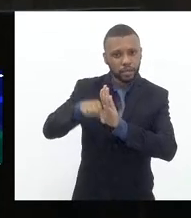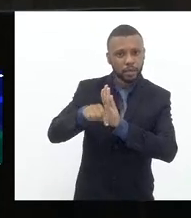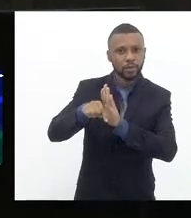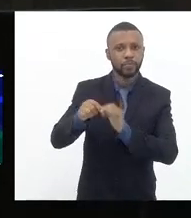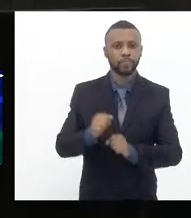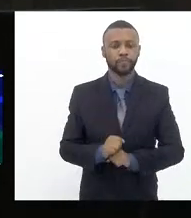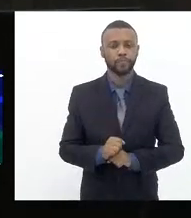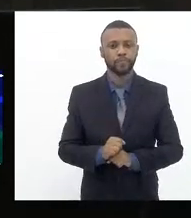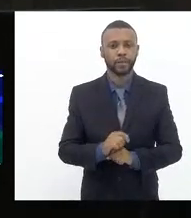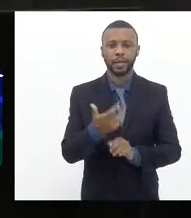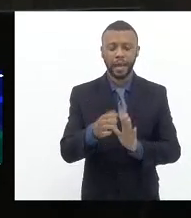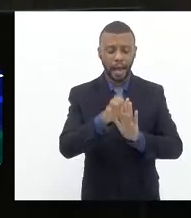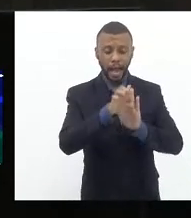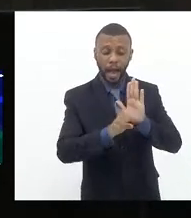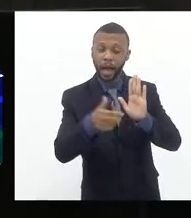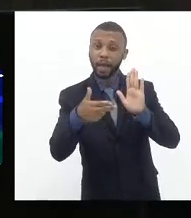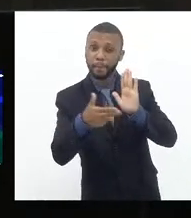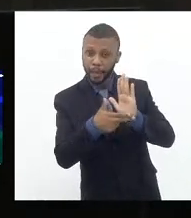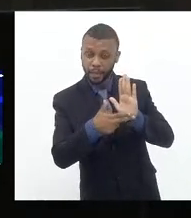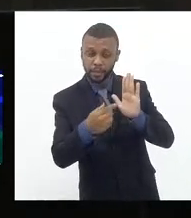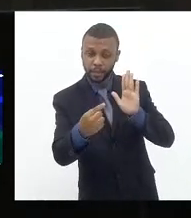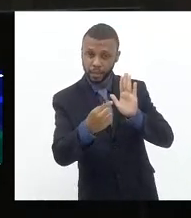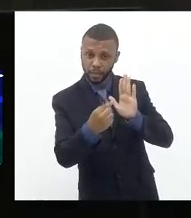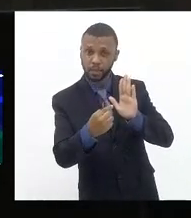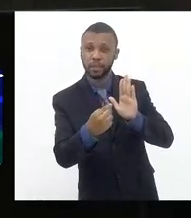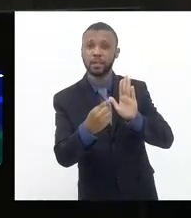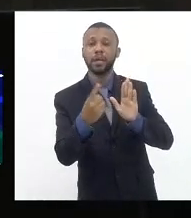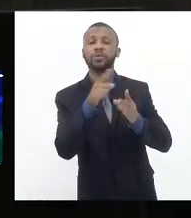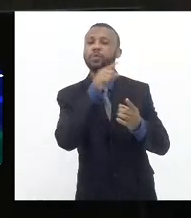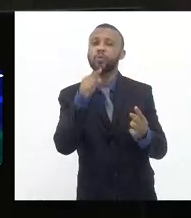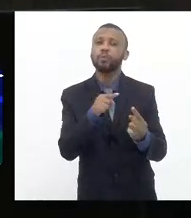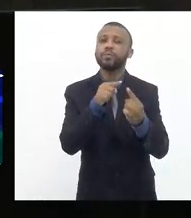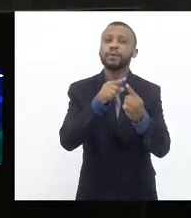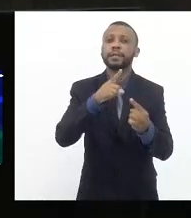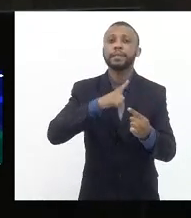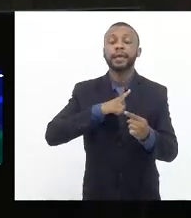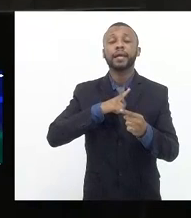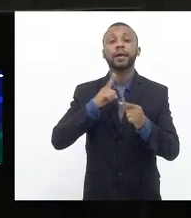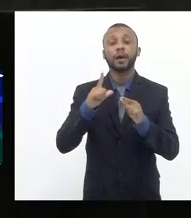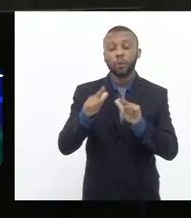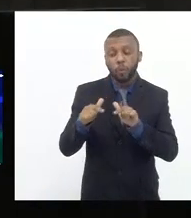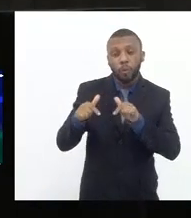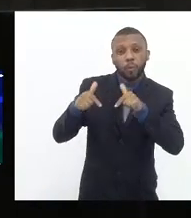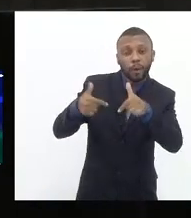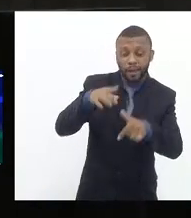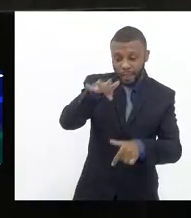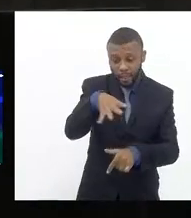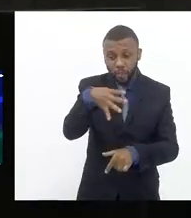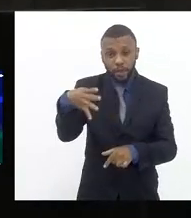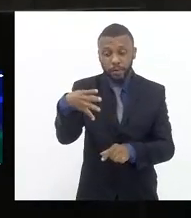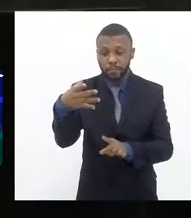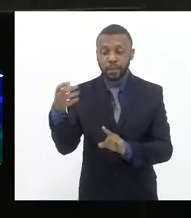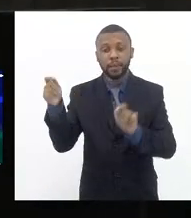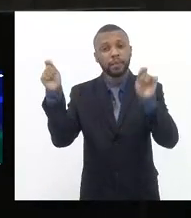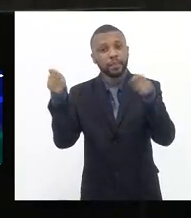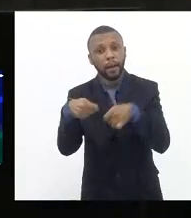emenda, né, é para que haja, assim, uma interferência desse programa para